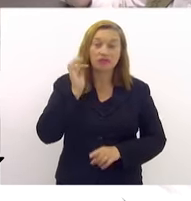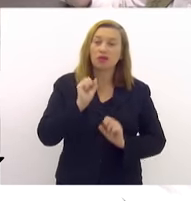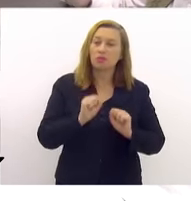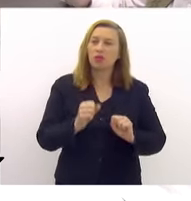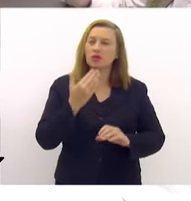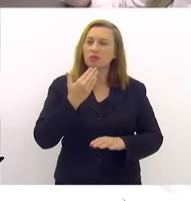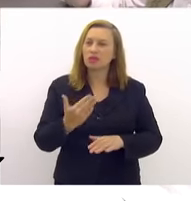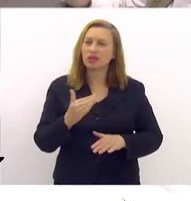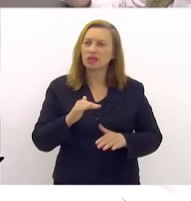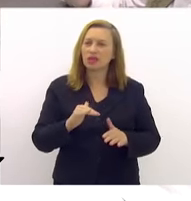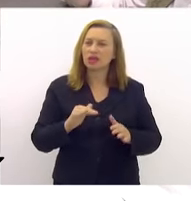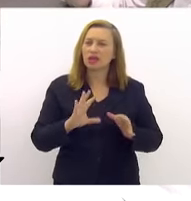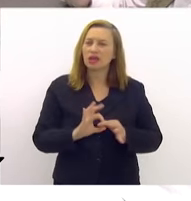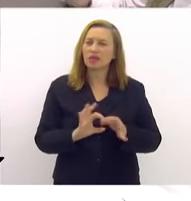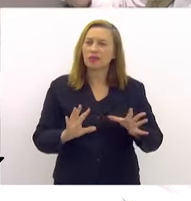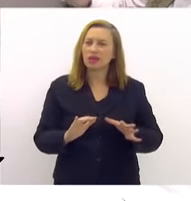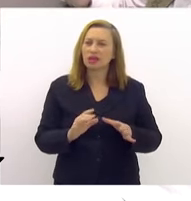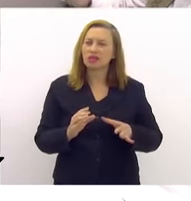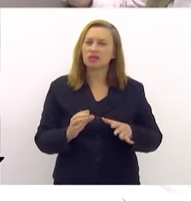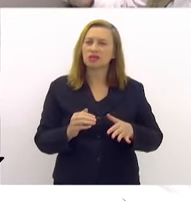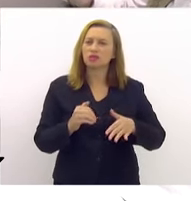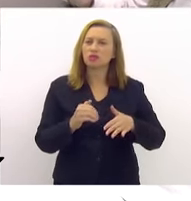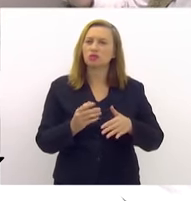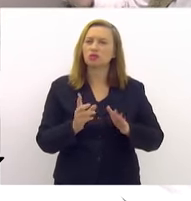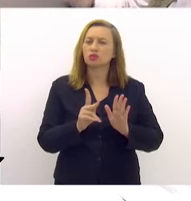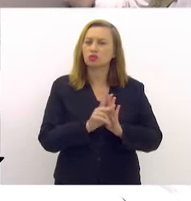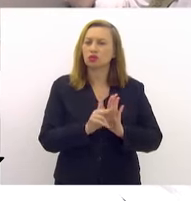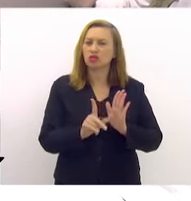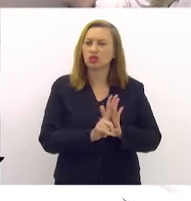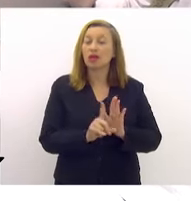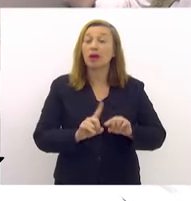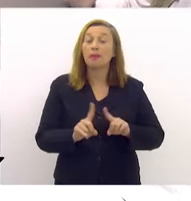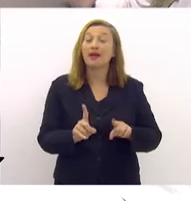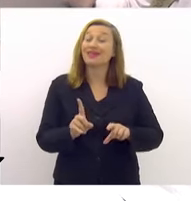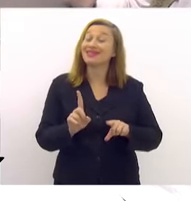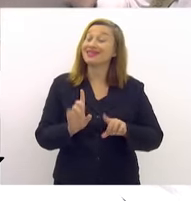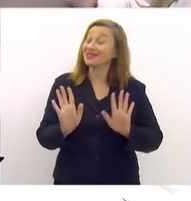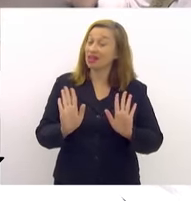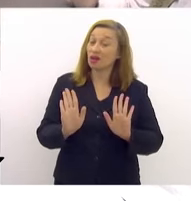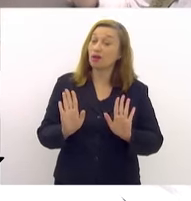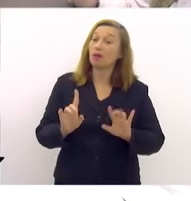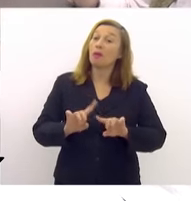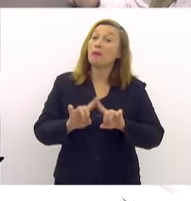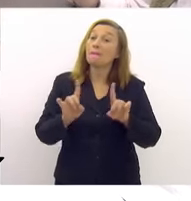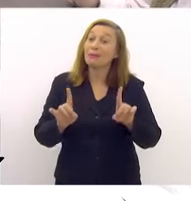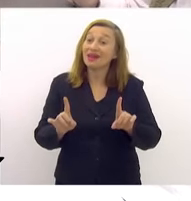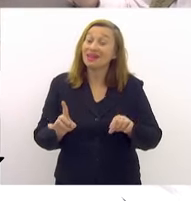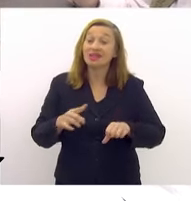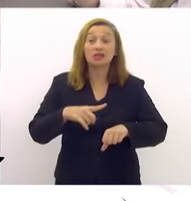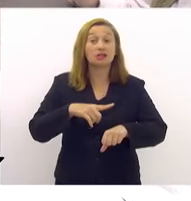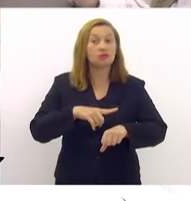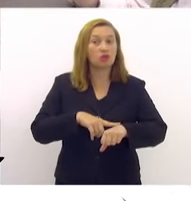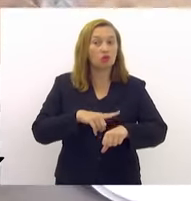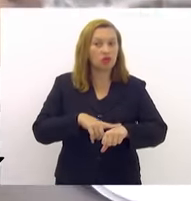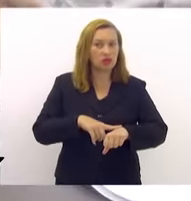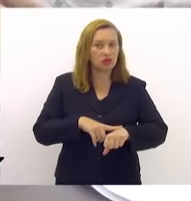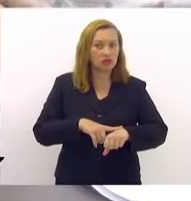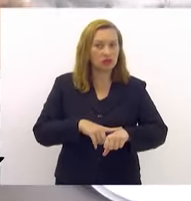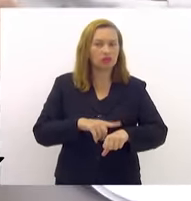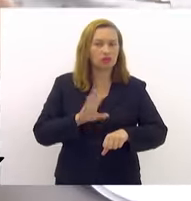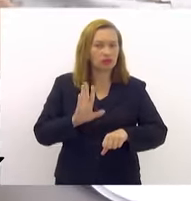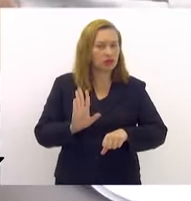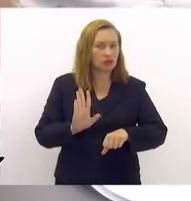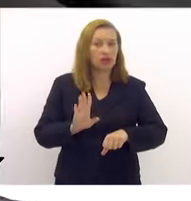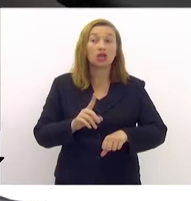o desarquivamento a qualquer tempo nessa legislatura. Sim, querido, mas neste momento... Olha só. A gente está discutindo do De Laroli, está certo.